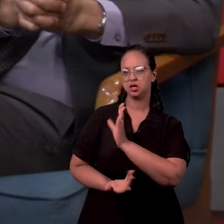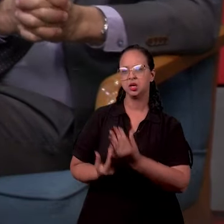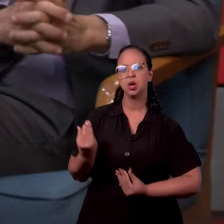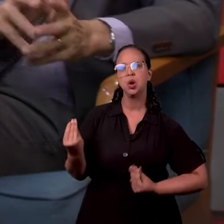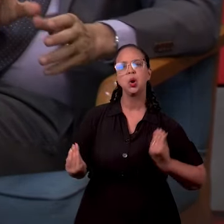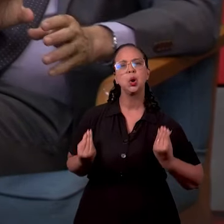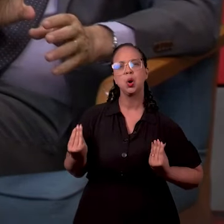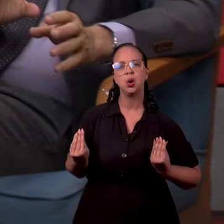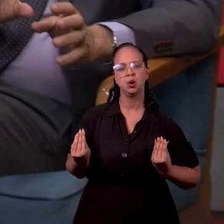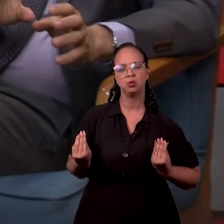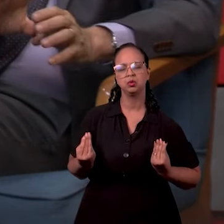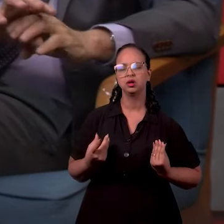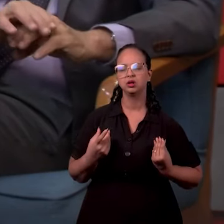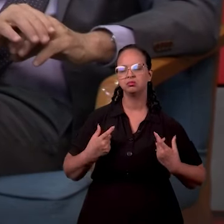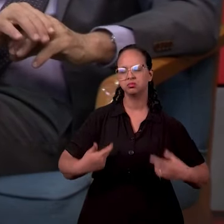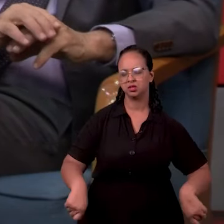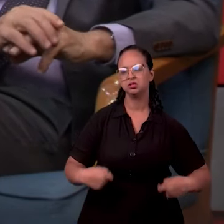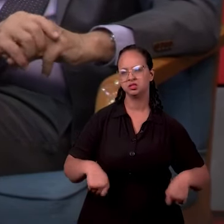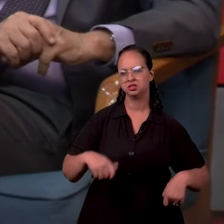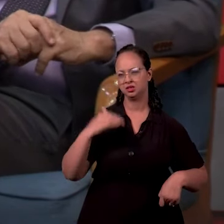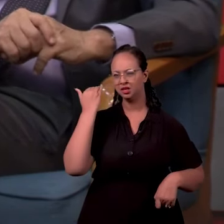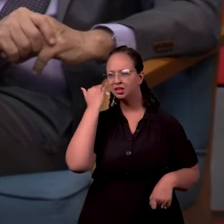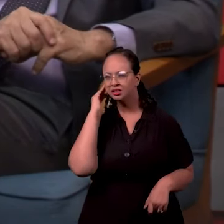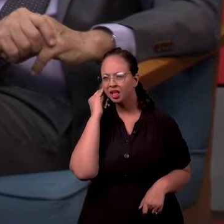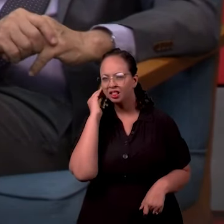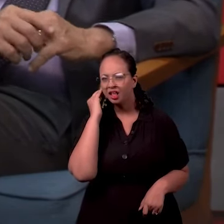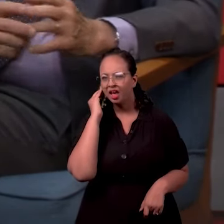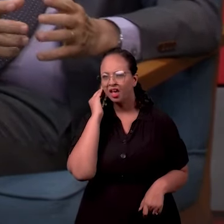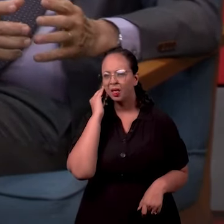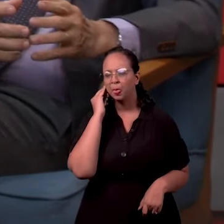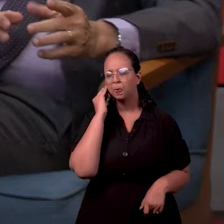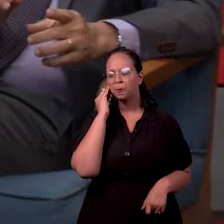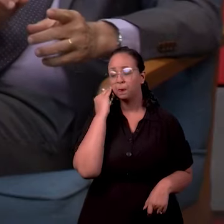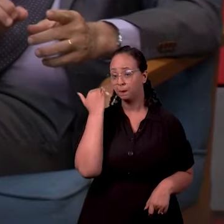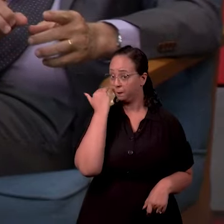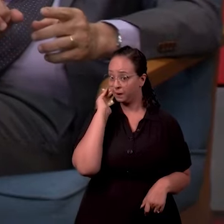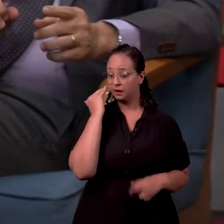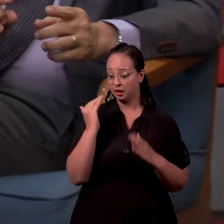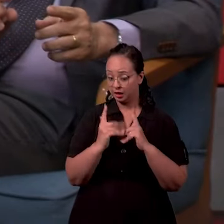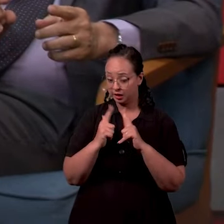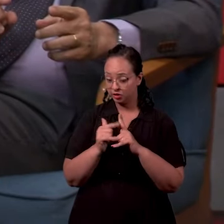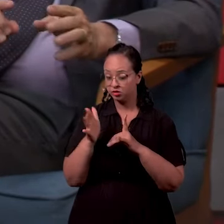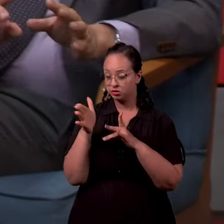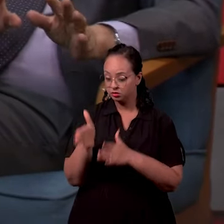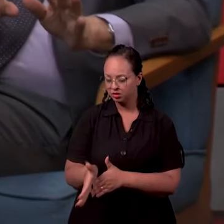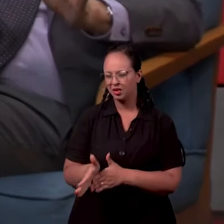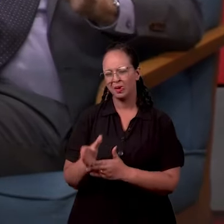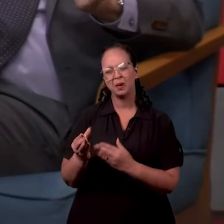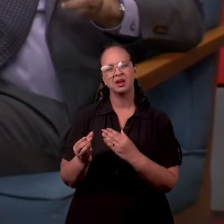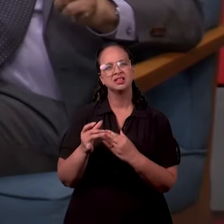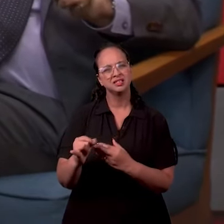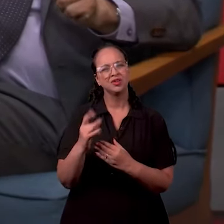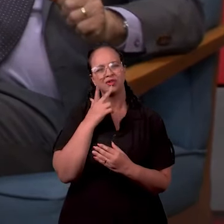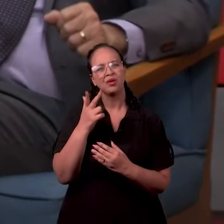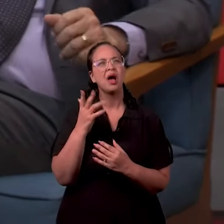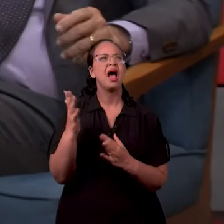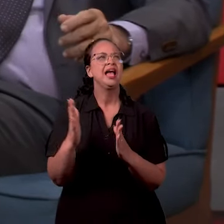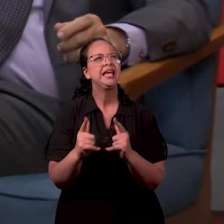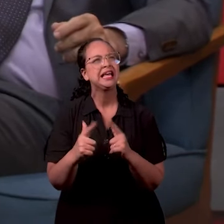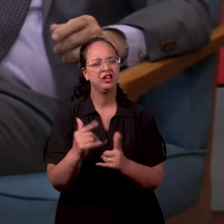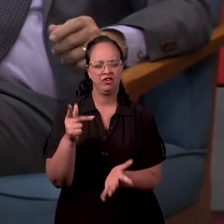importante para o entendimento da igreja, como ela funciona, da igreja verdadeira. Quando eu falo igreja